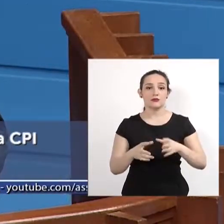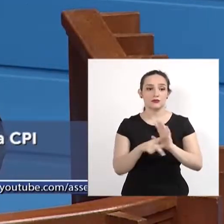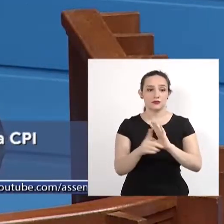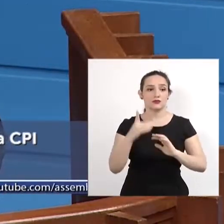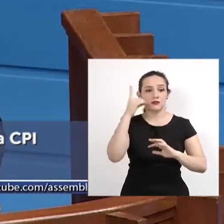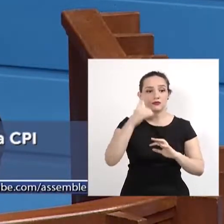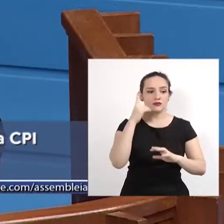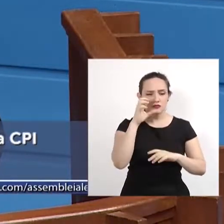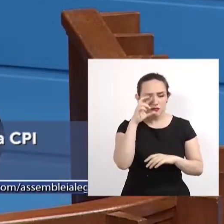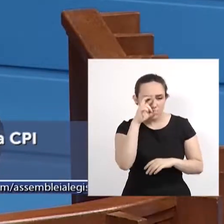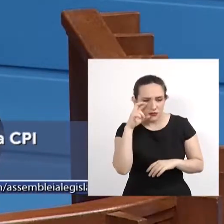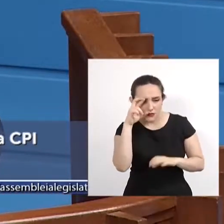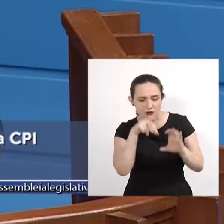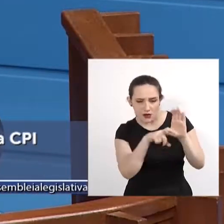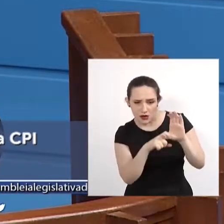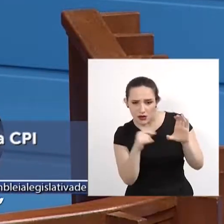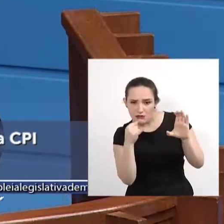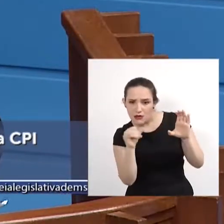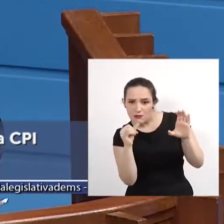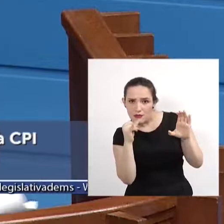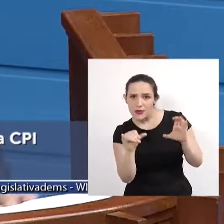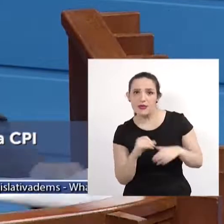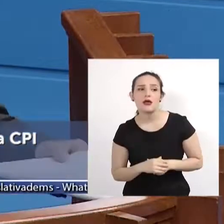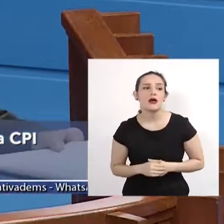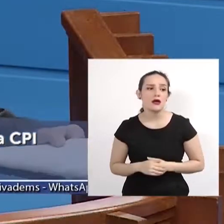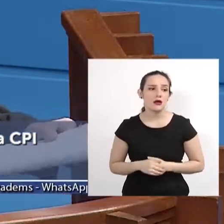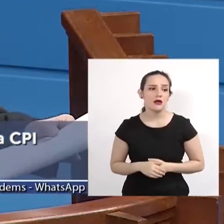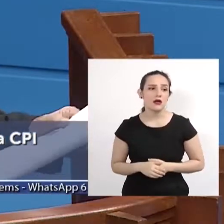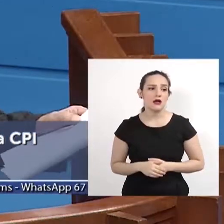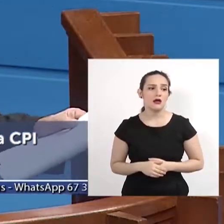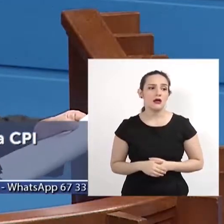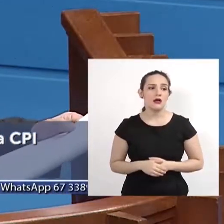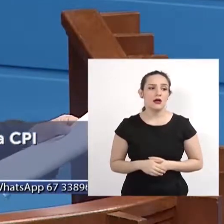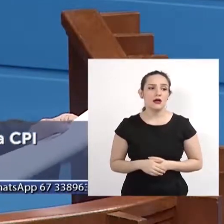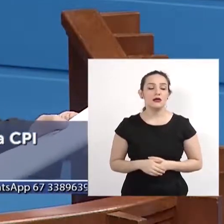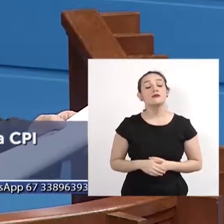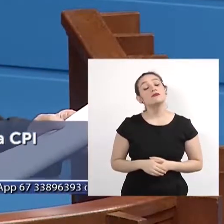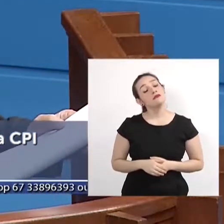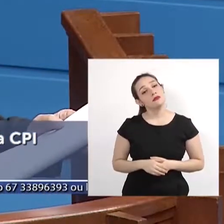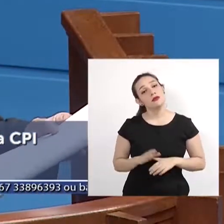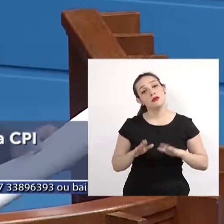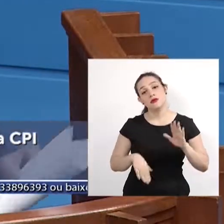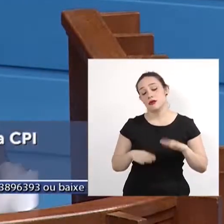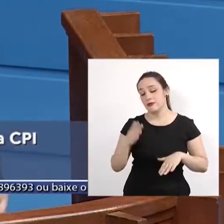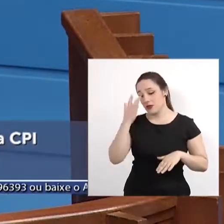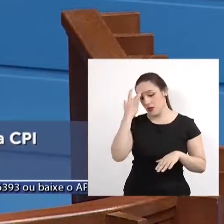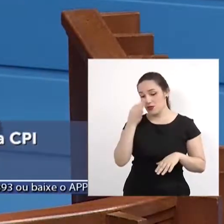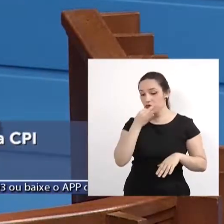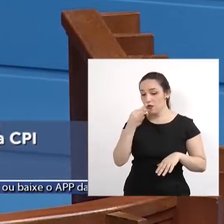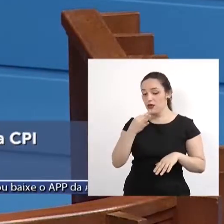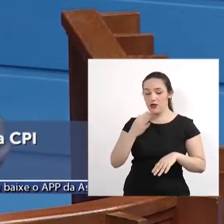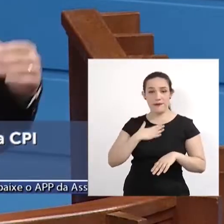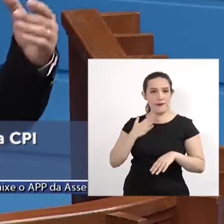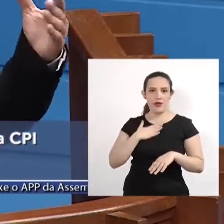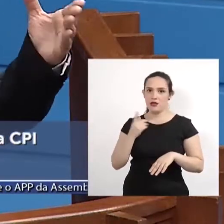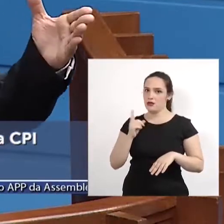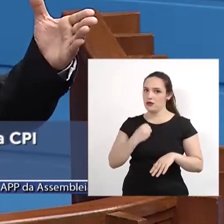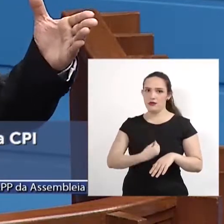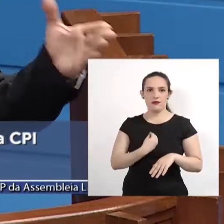o monitoramento das contas de energia. Já disse que poderei não ser indicado para fazer parte dessa